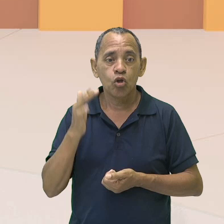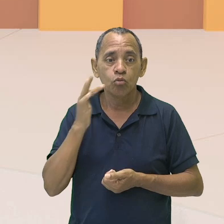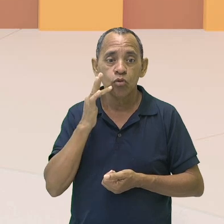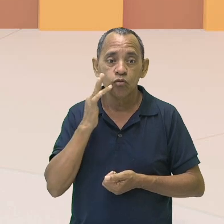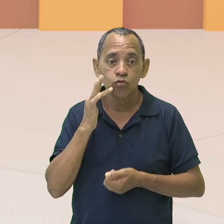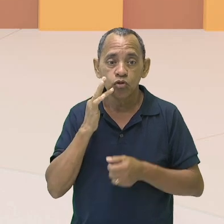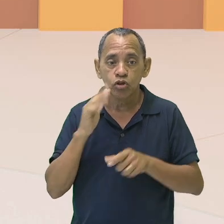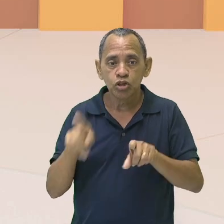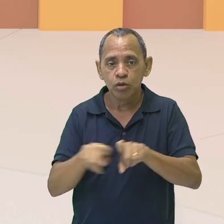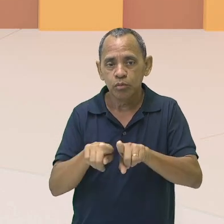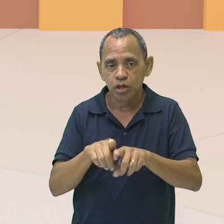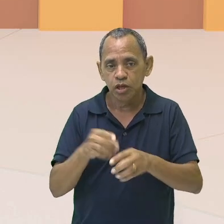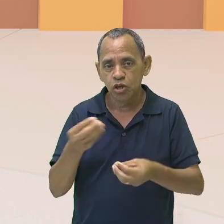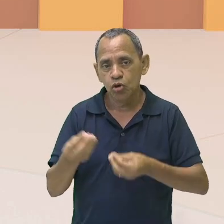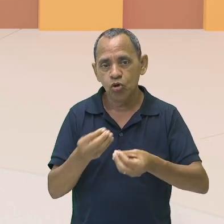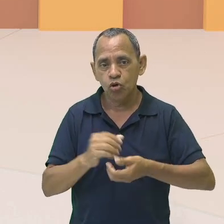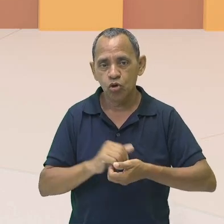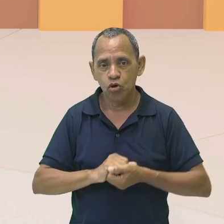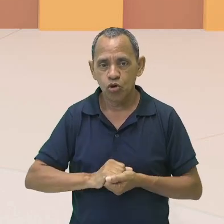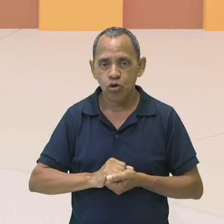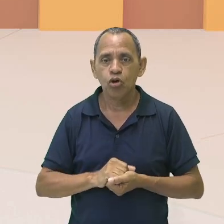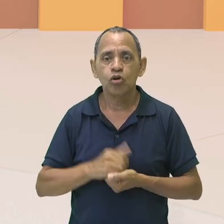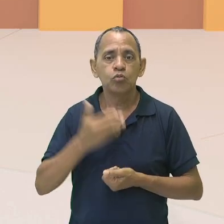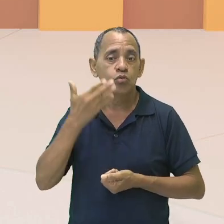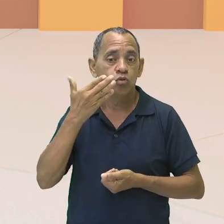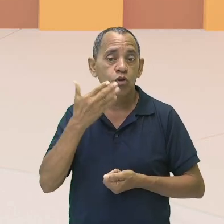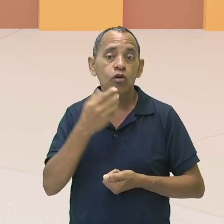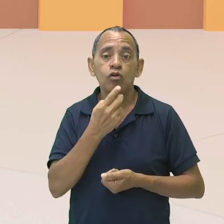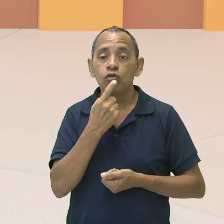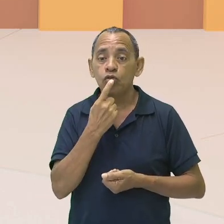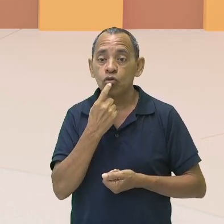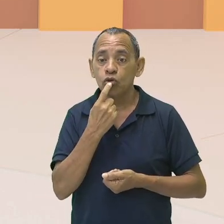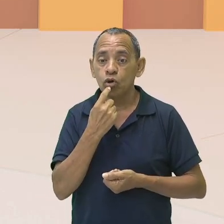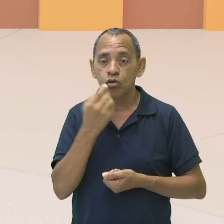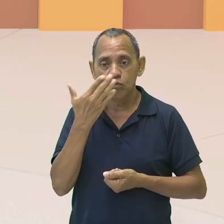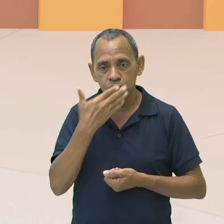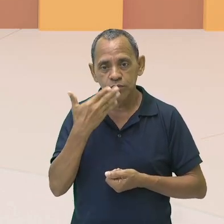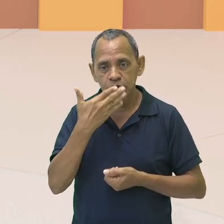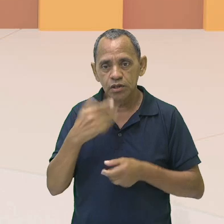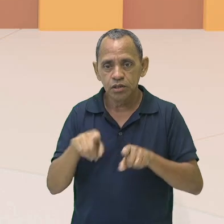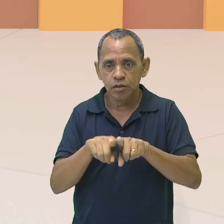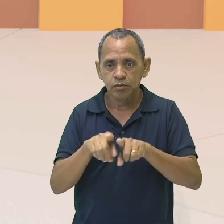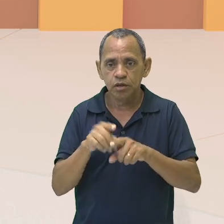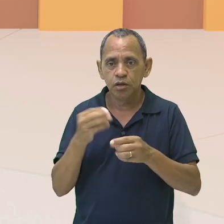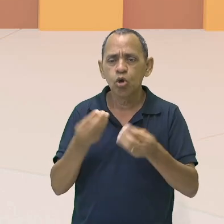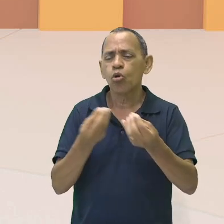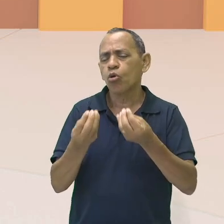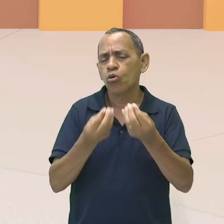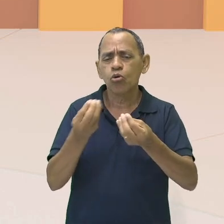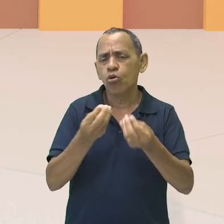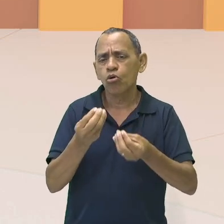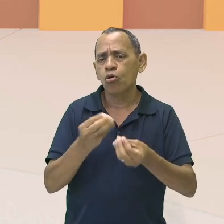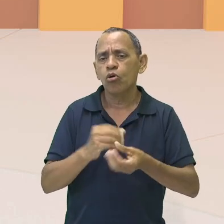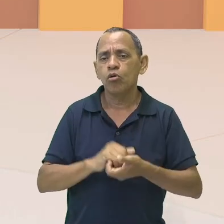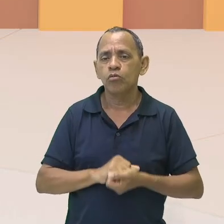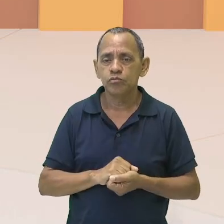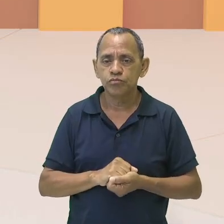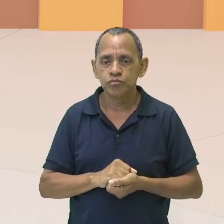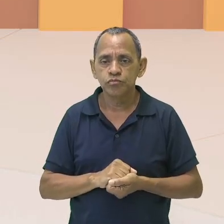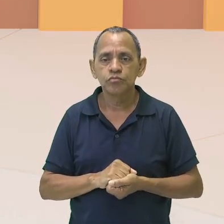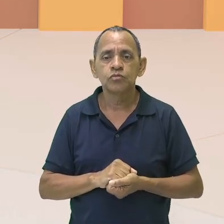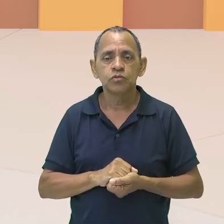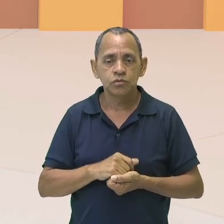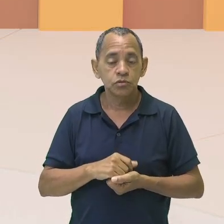para fazer aquela mercadoria vender, né? Então isso acaba também afeta um pouco a questão própria do sabor, né? Garante